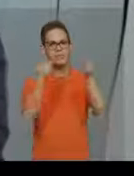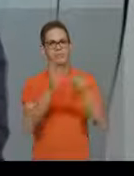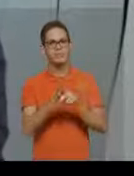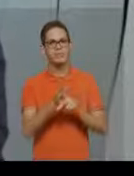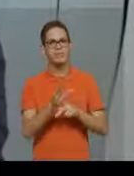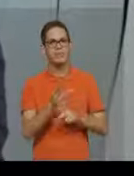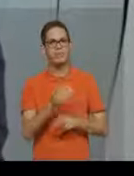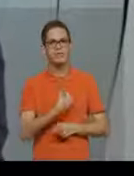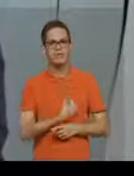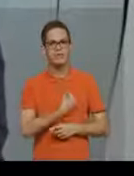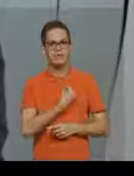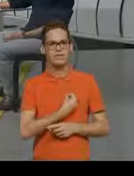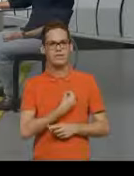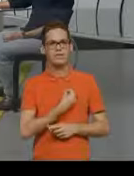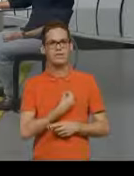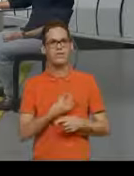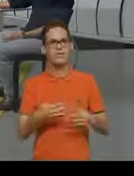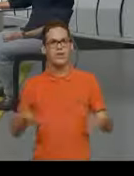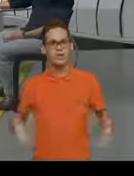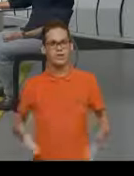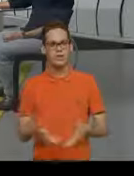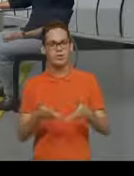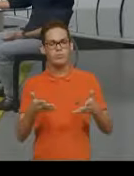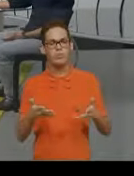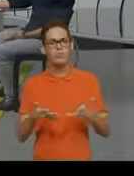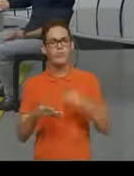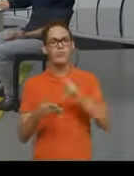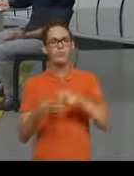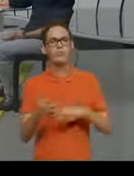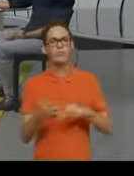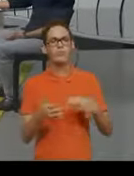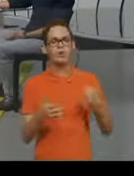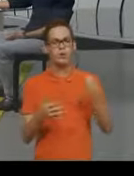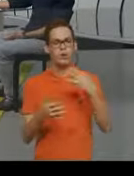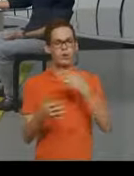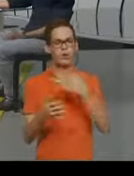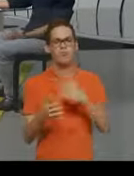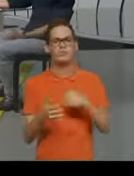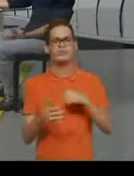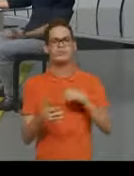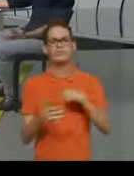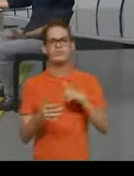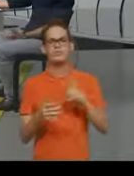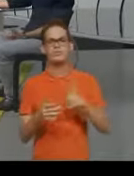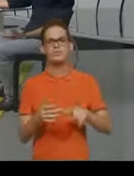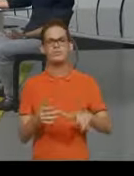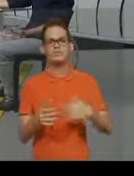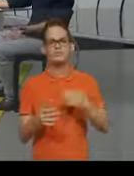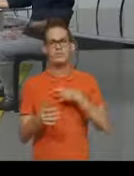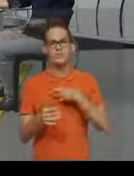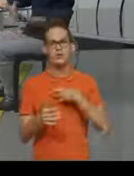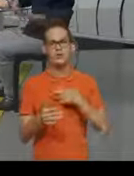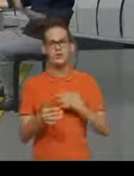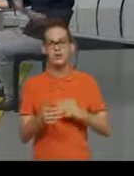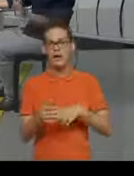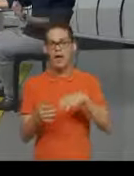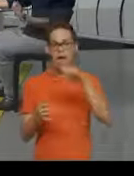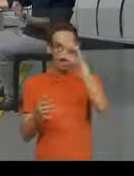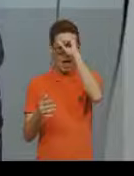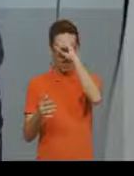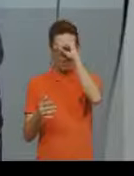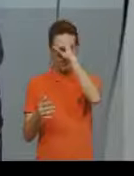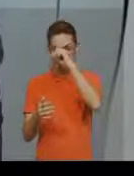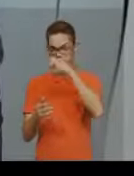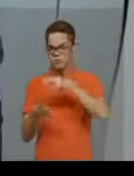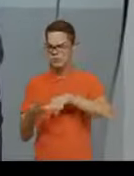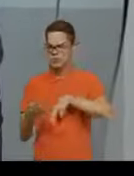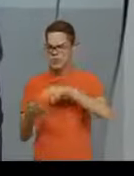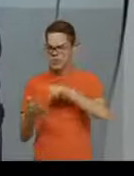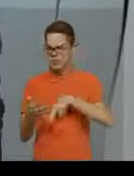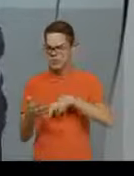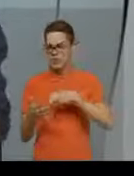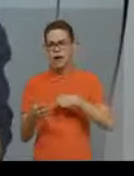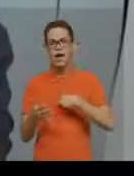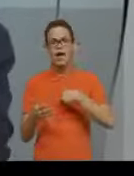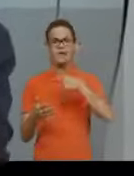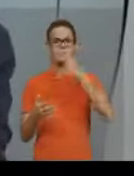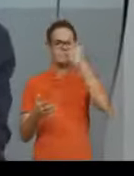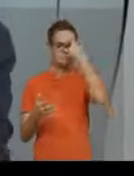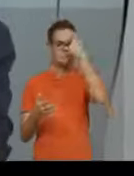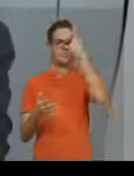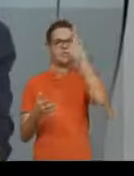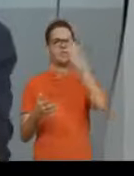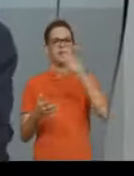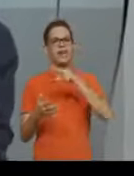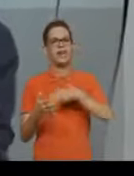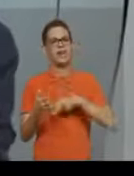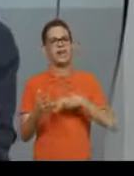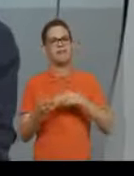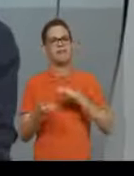aí. E isso estimula novas leituras, né? Leituras de outros tipos de texto, né? Aprende, é pego naquilo ali, quer ler mais.